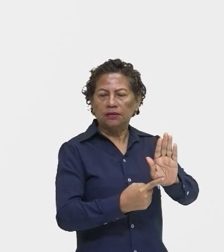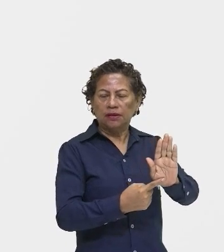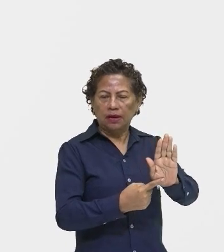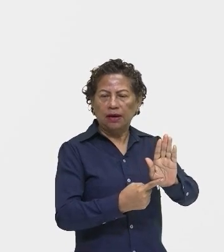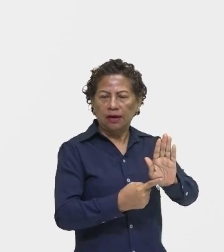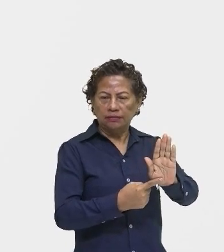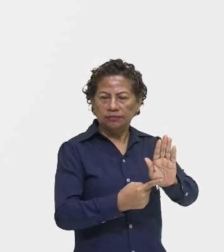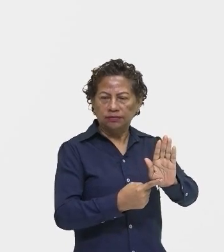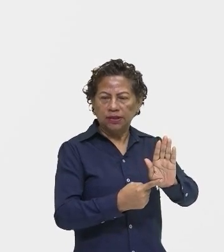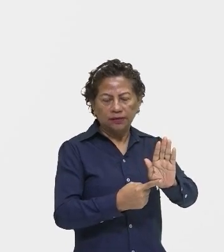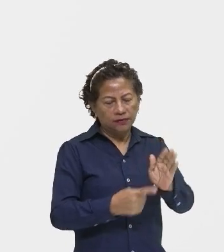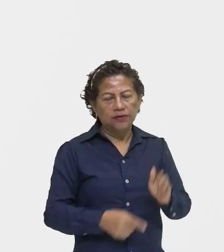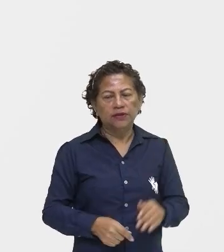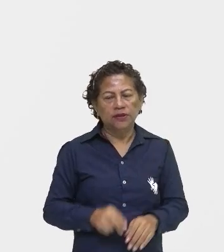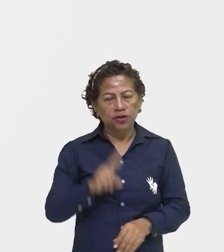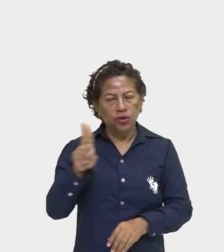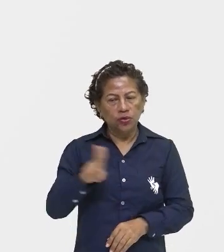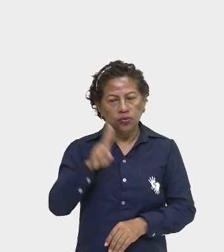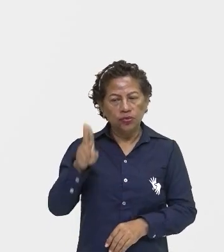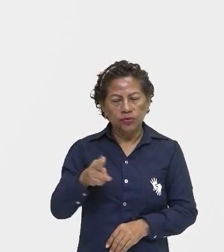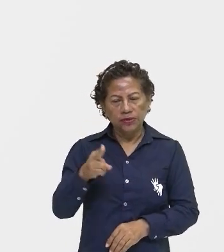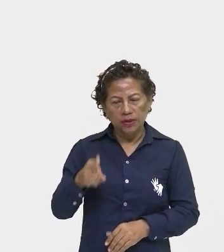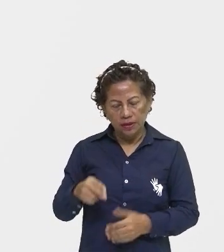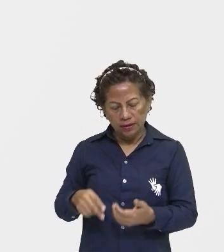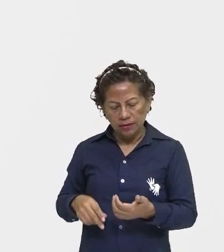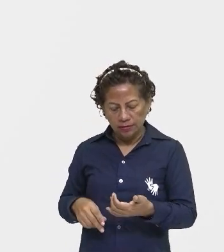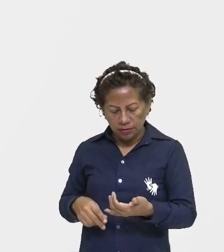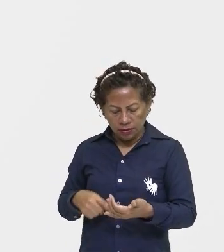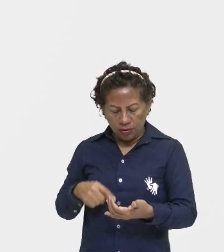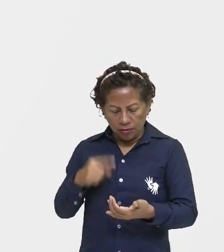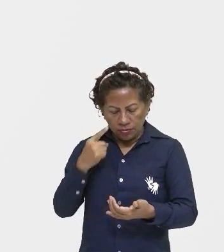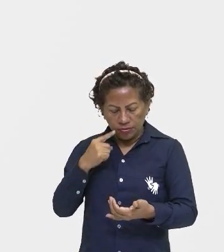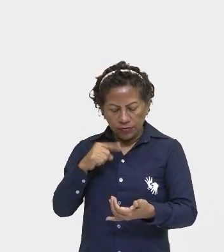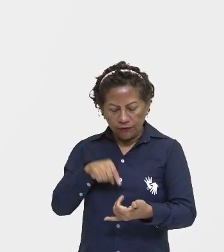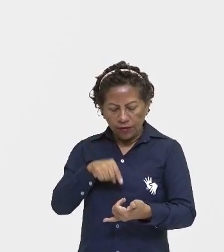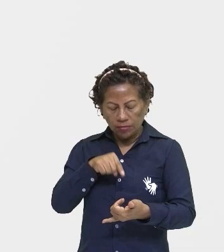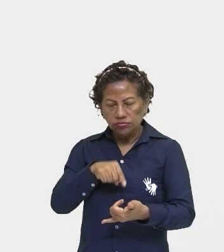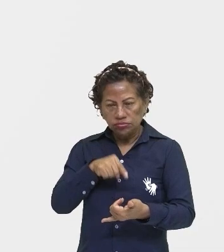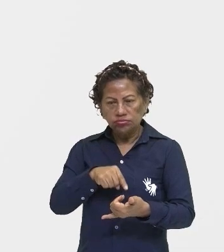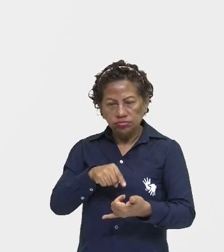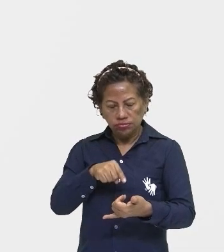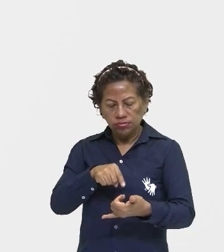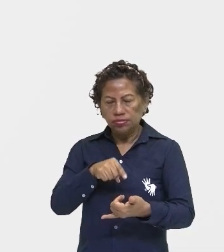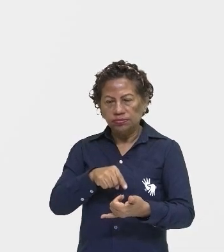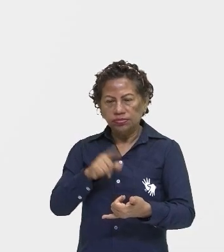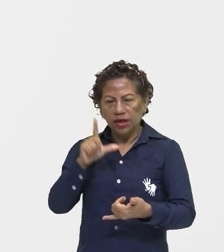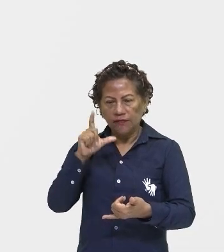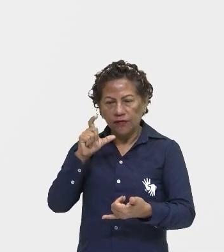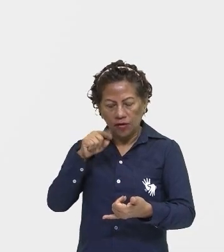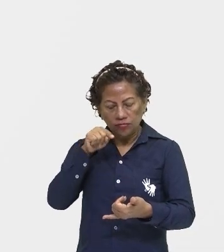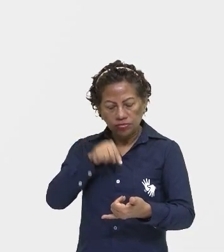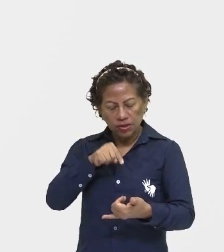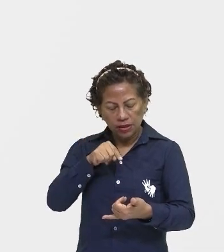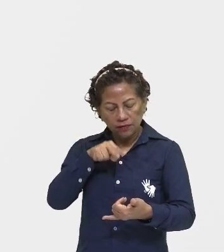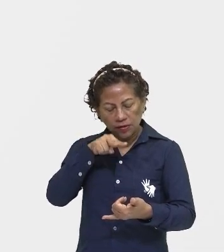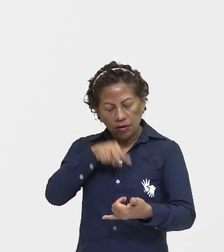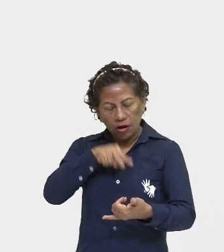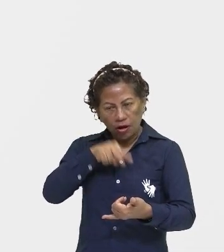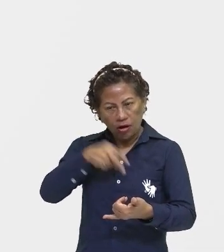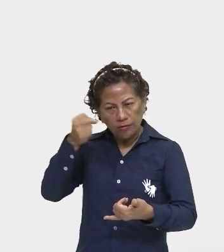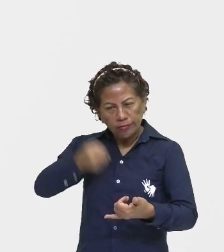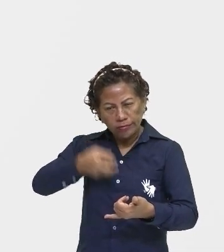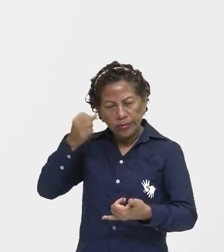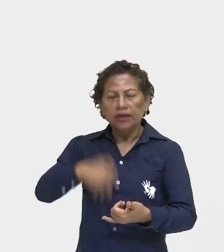estão lendo o enunciado da atividade numa foto que vocês tiraram no celular. Então, a fotografia ela faz